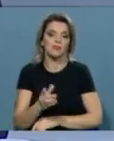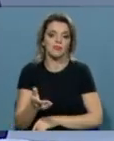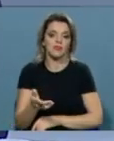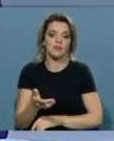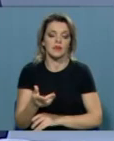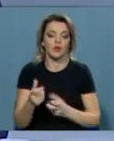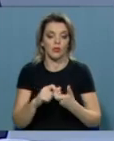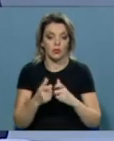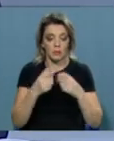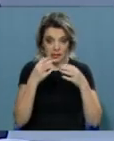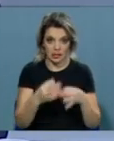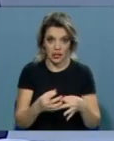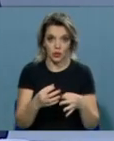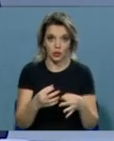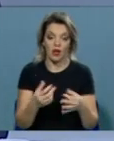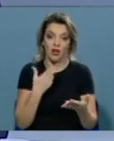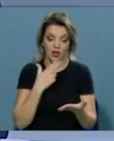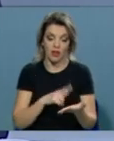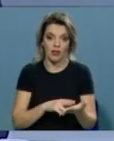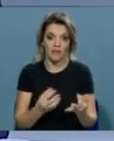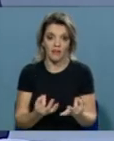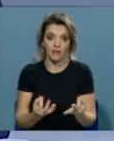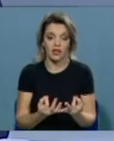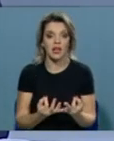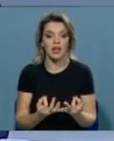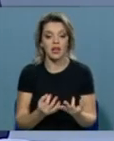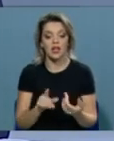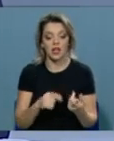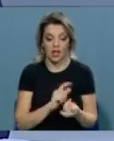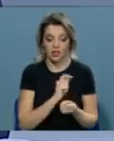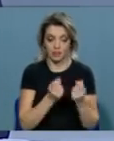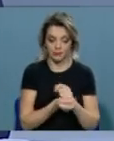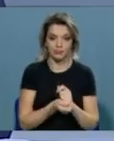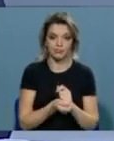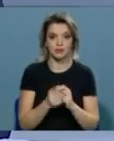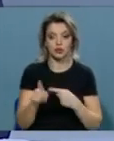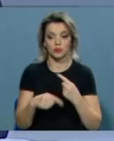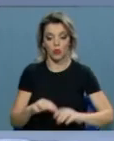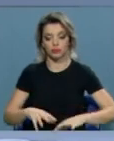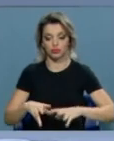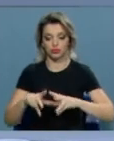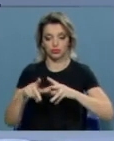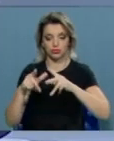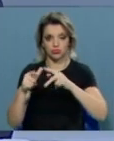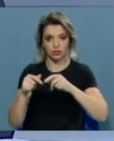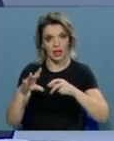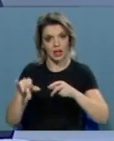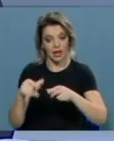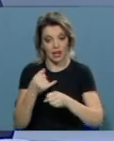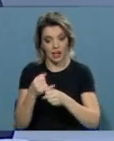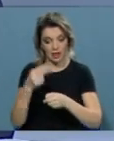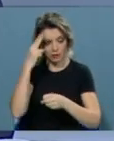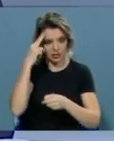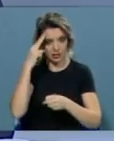sérios de curto prazo e depois no meio vamos adaptar eles e tudo é recuperação do próprio destino madeira